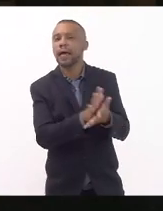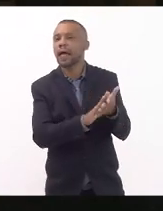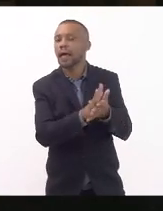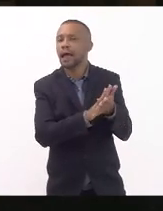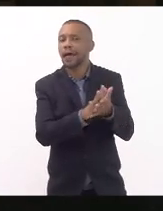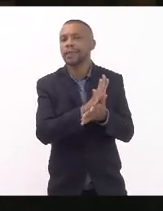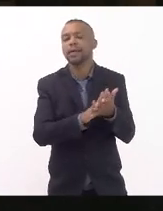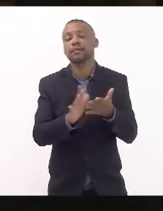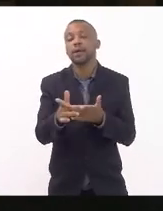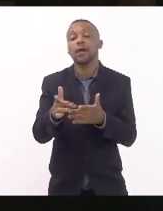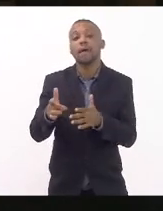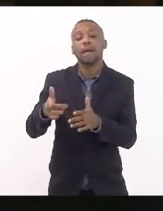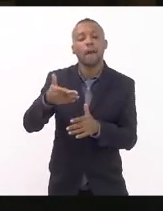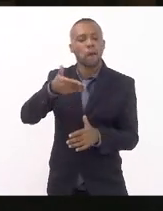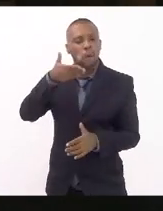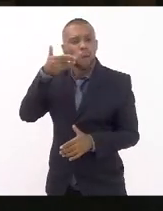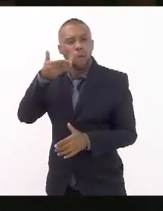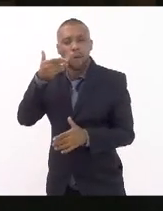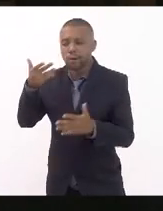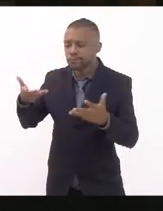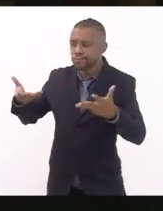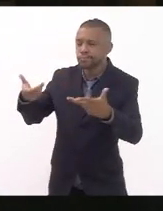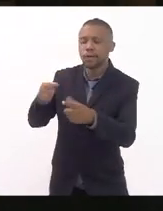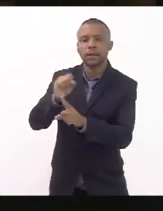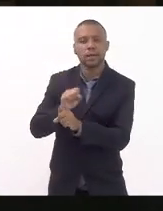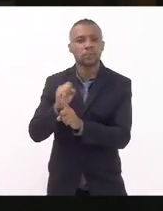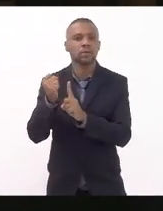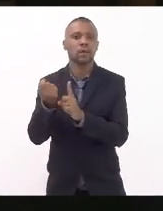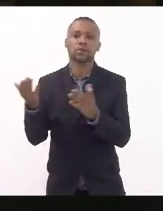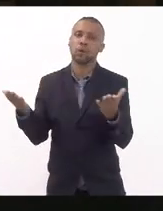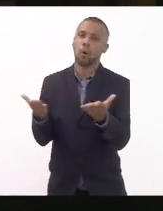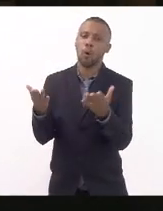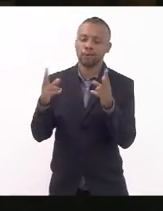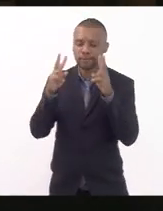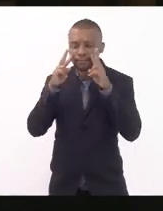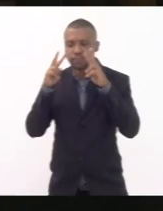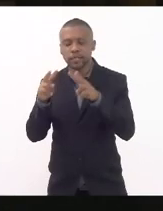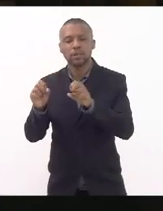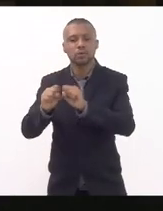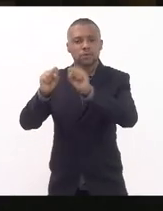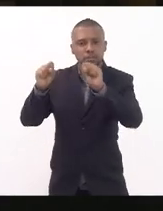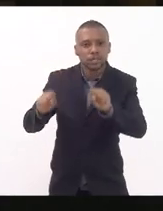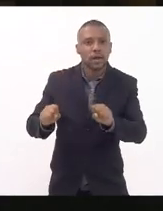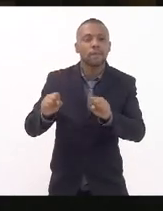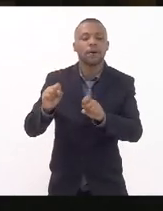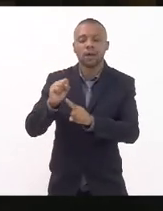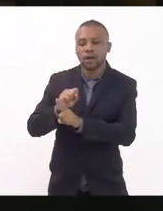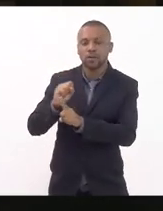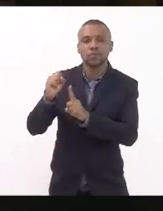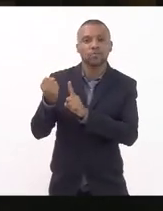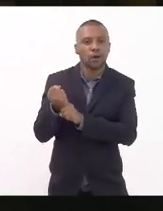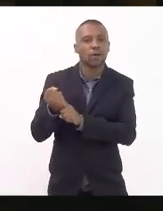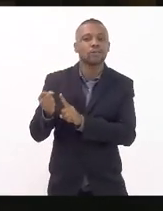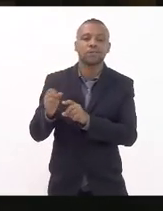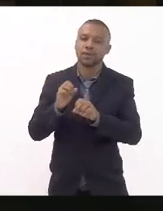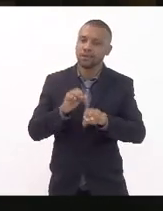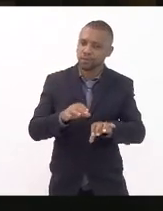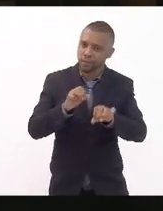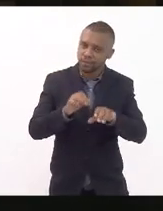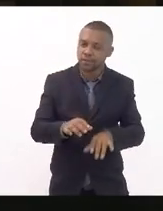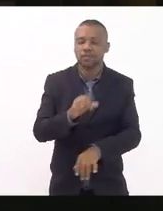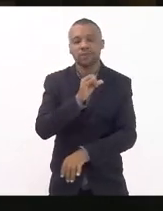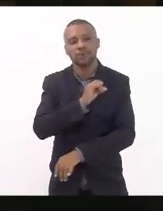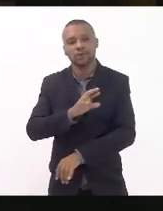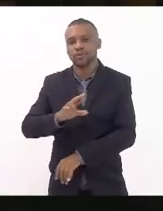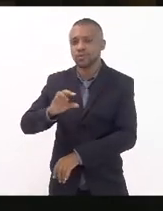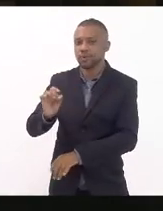as questões que a nossa sociedade hoje prevê do sistema socioeducativo no Estado do Rio de Janeiro. Então, portanto,